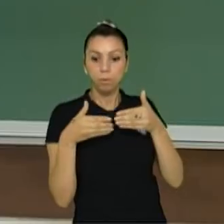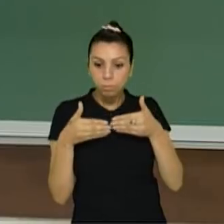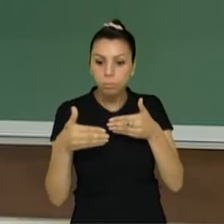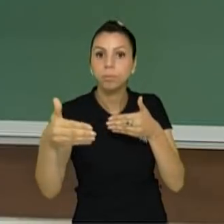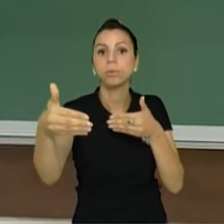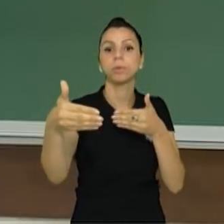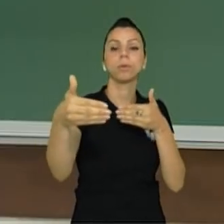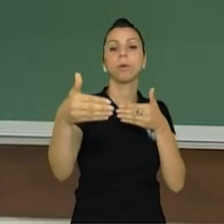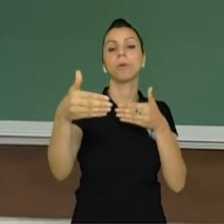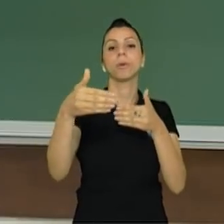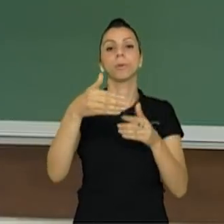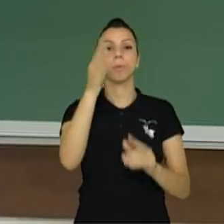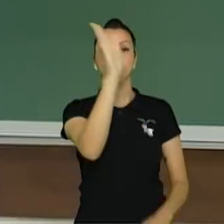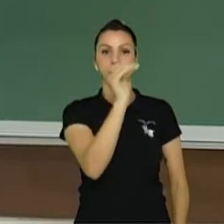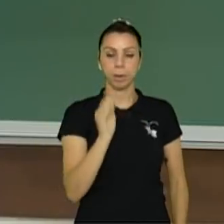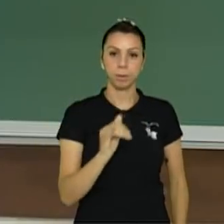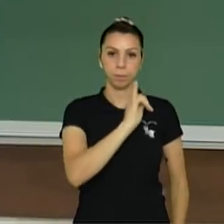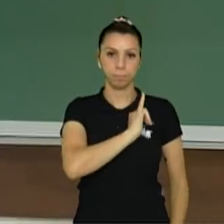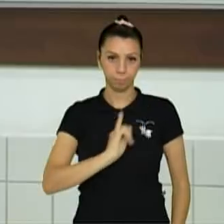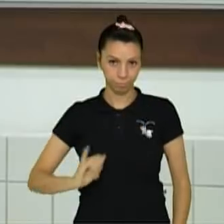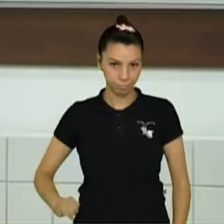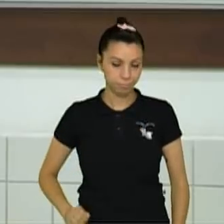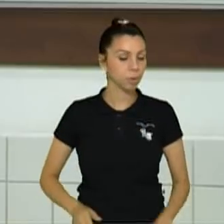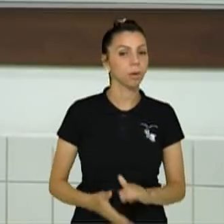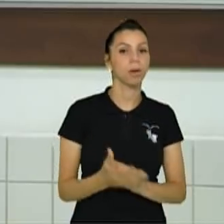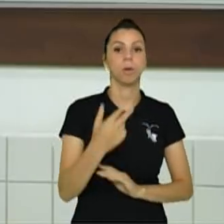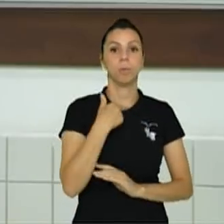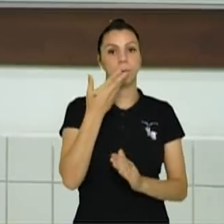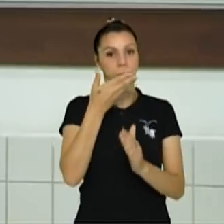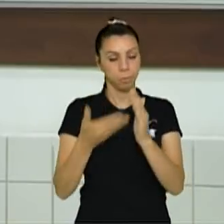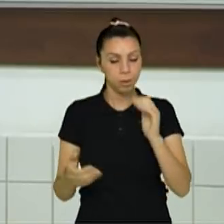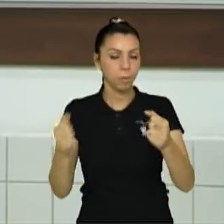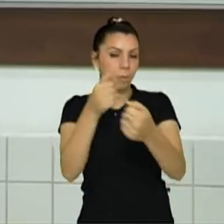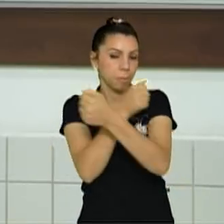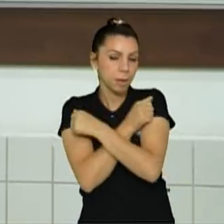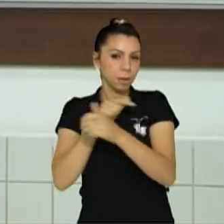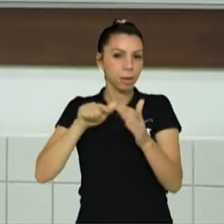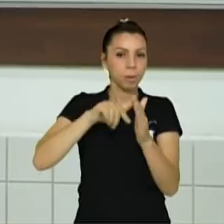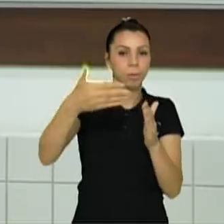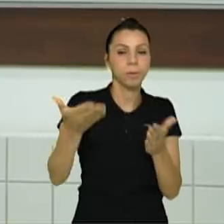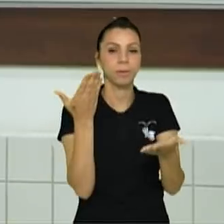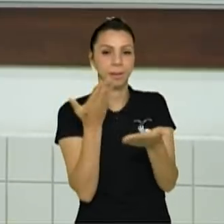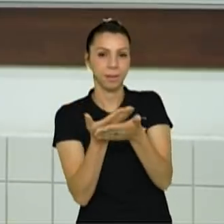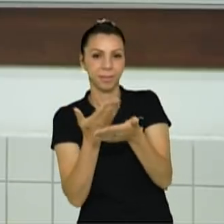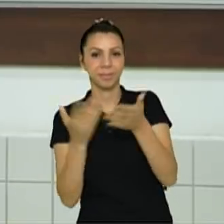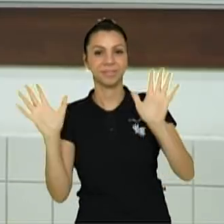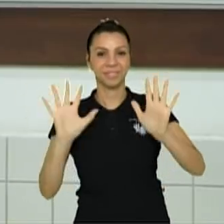Brasil Imperial. Você não pode perder, eu espero você. Forte abraço, até a próxima aula.